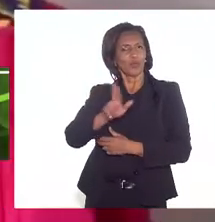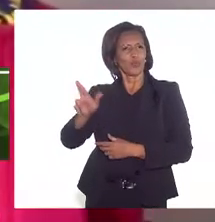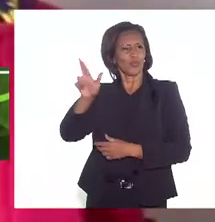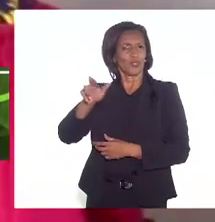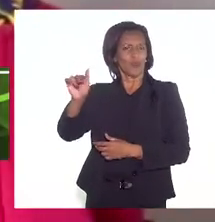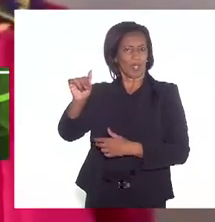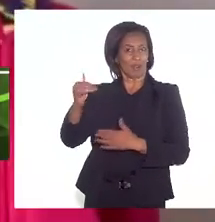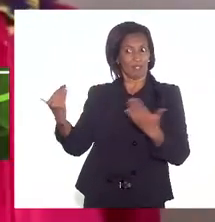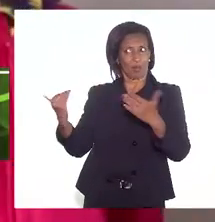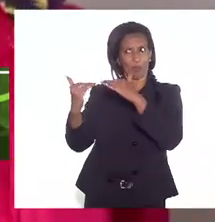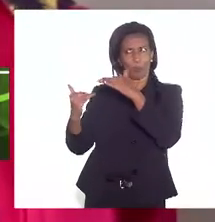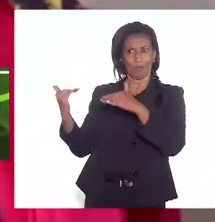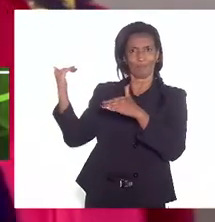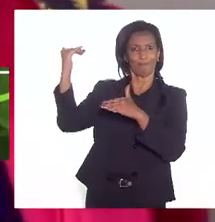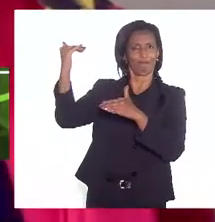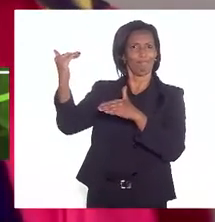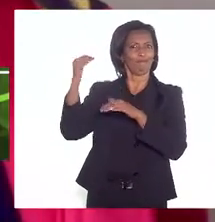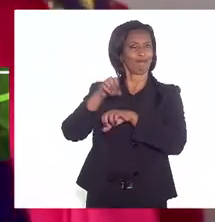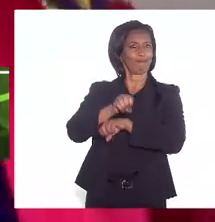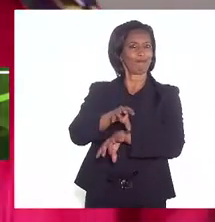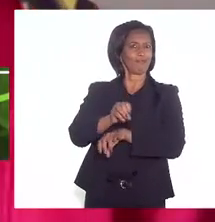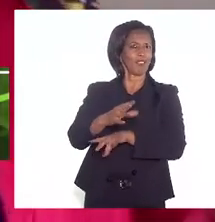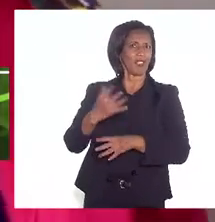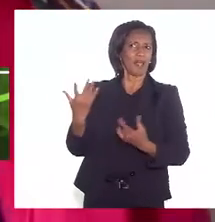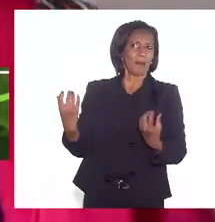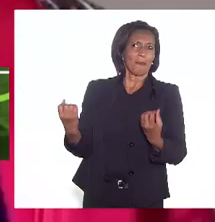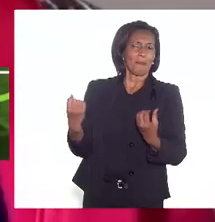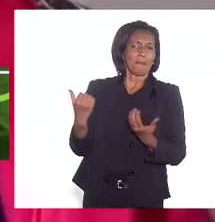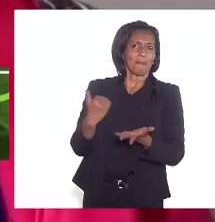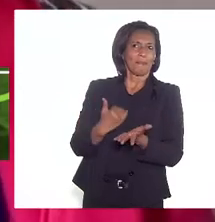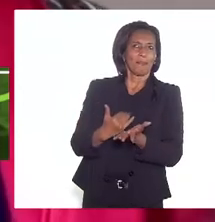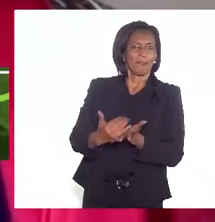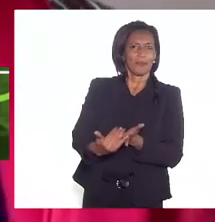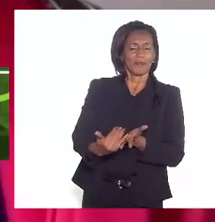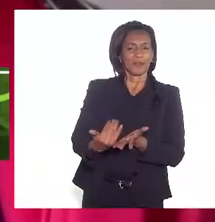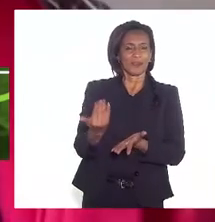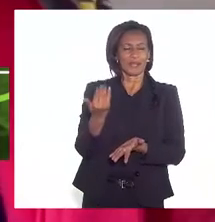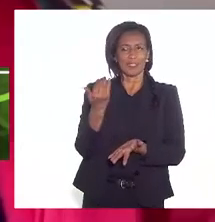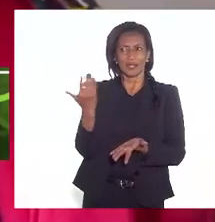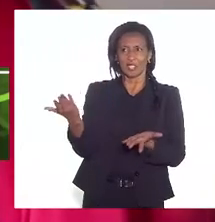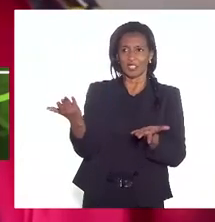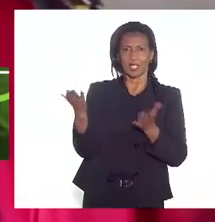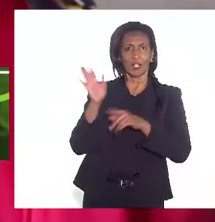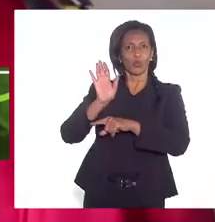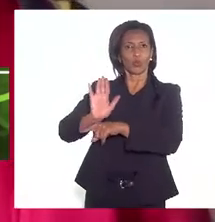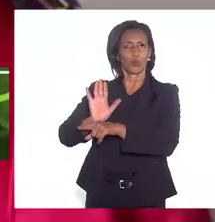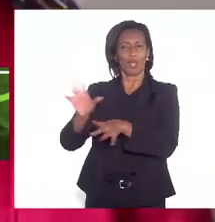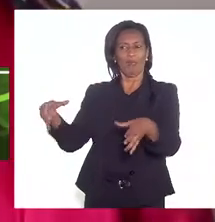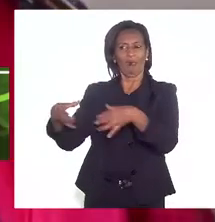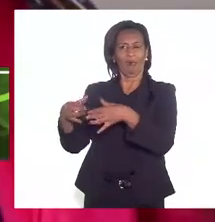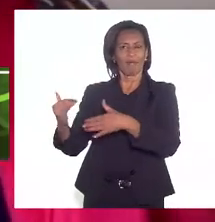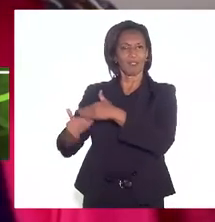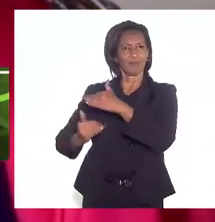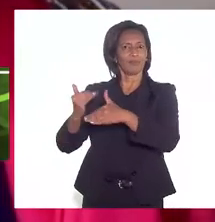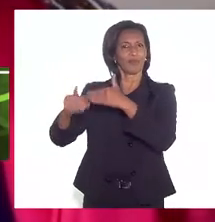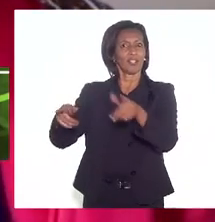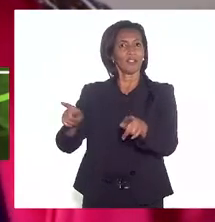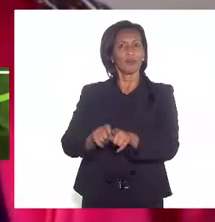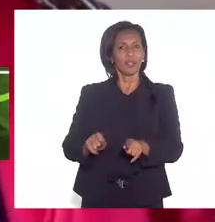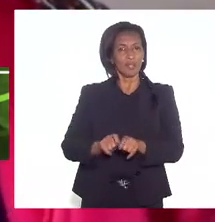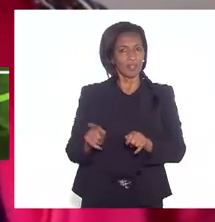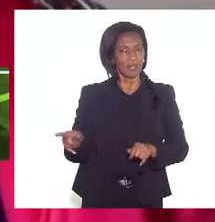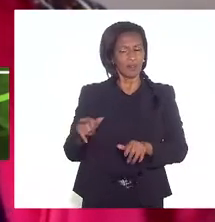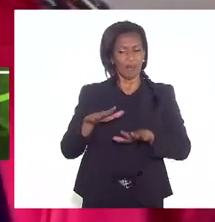superior aqui pensando como a gente pode a partir desse atendimento já a população dessa construção que faz